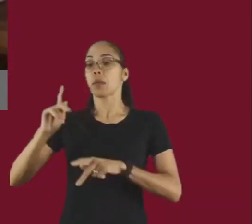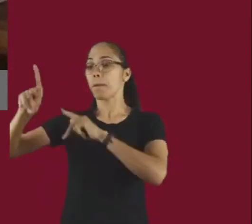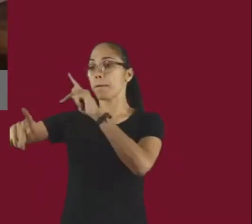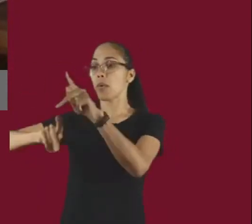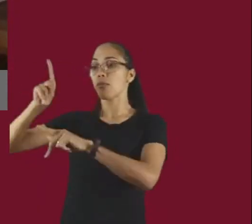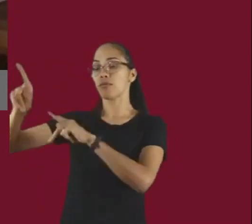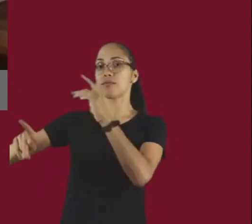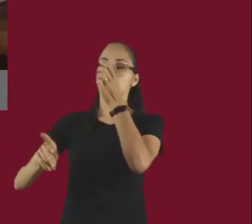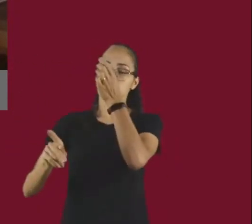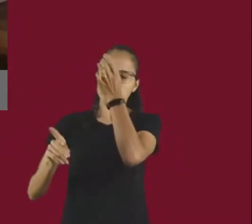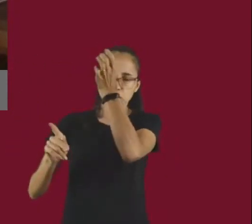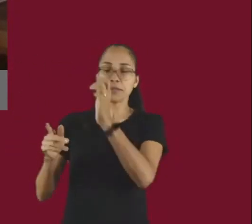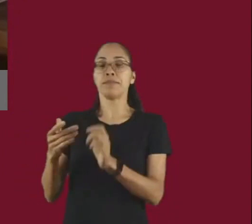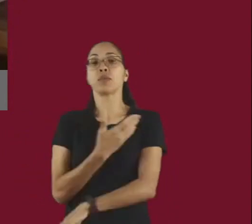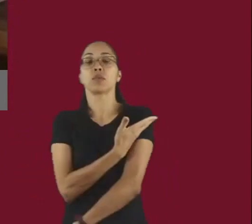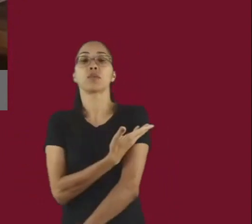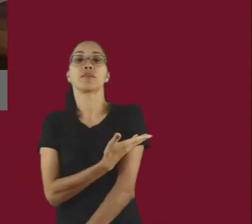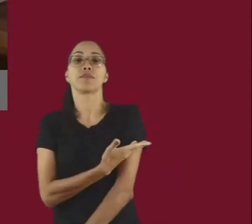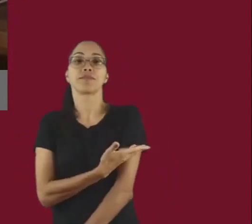acostumou